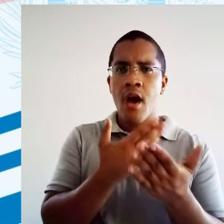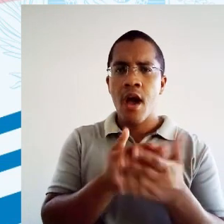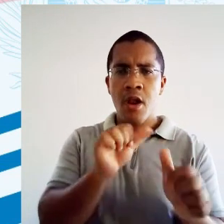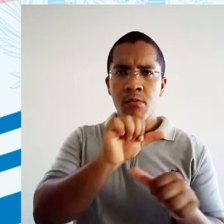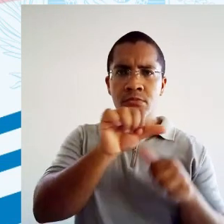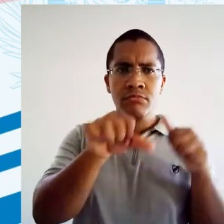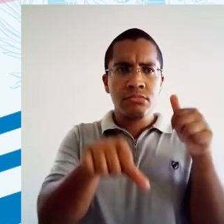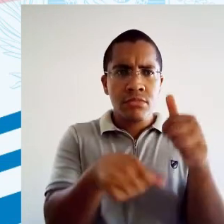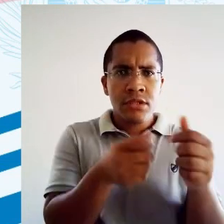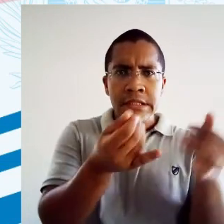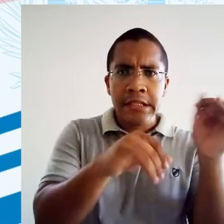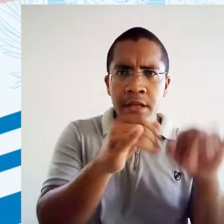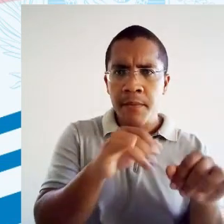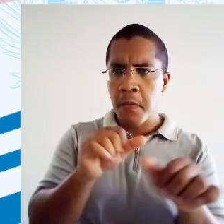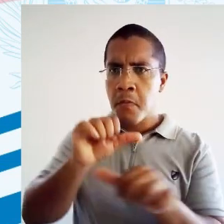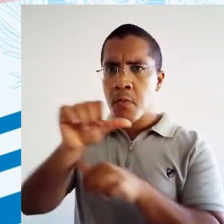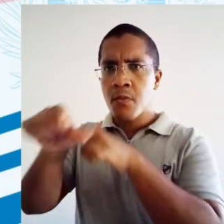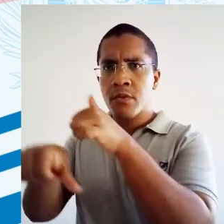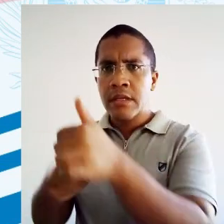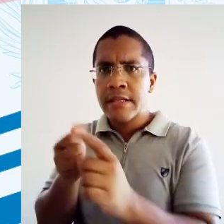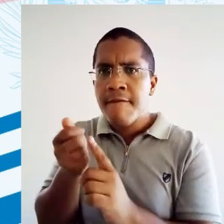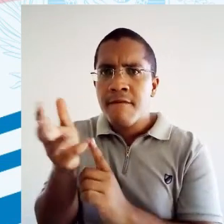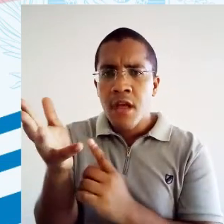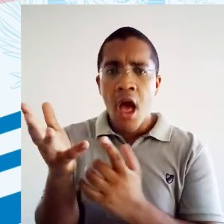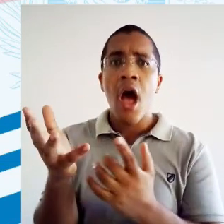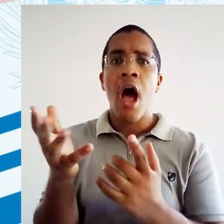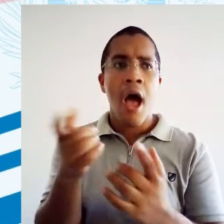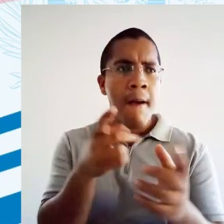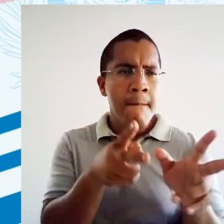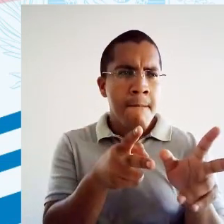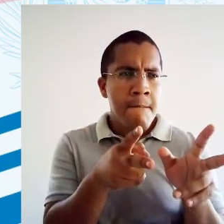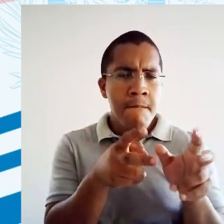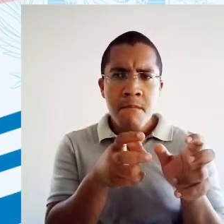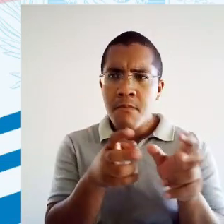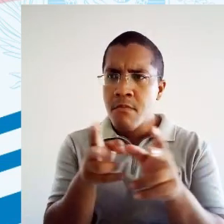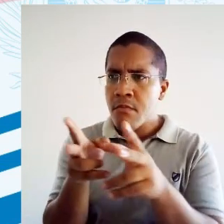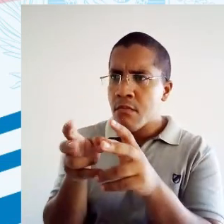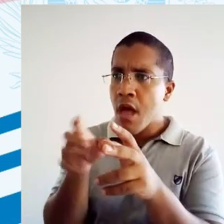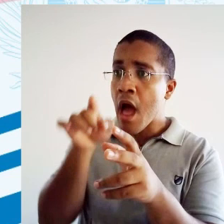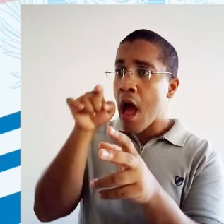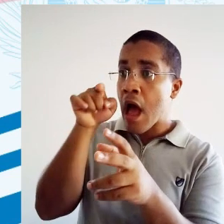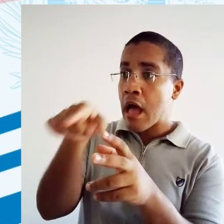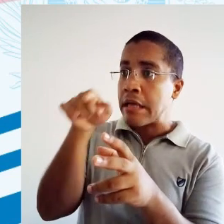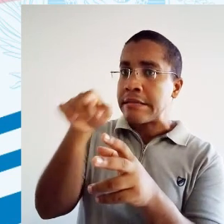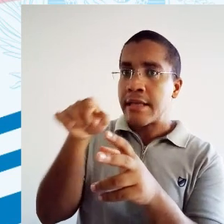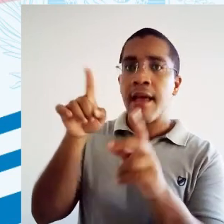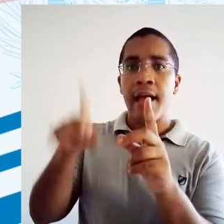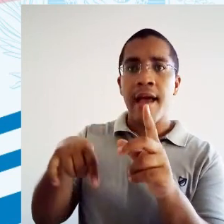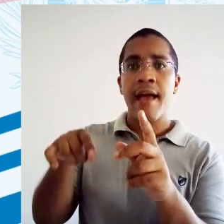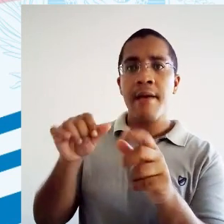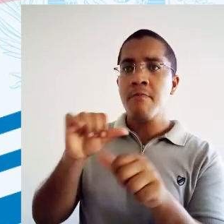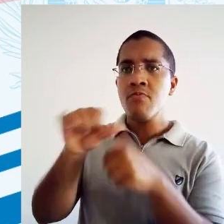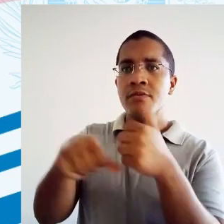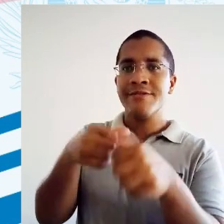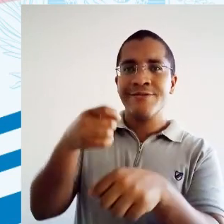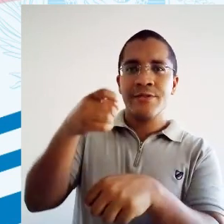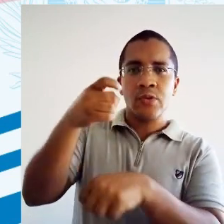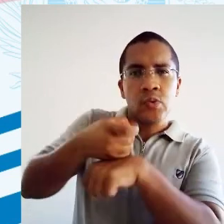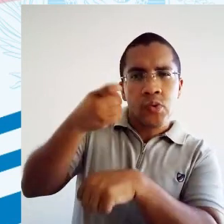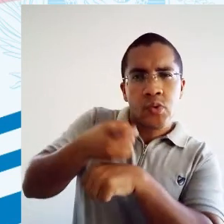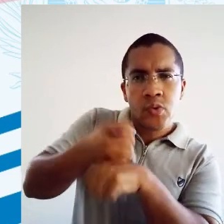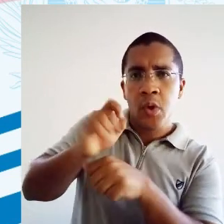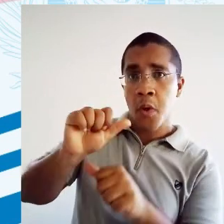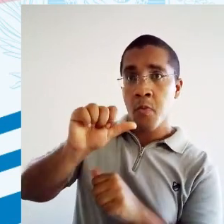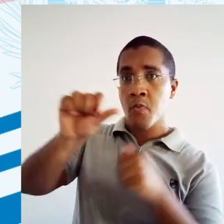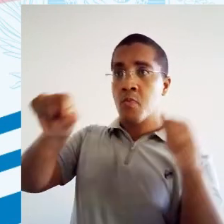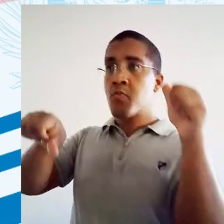e transformações físicas, deu para perceber que a transformação física é a mudança do estado da matéria.